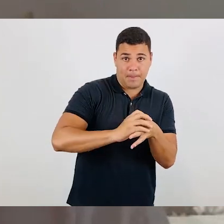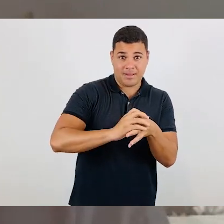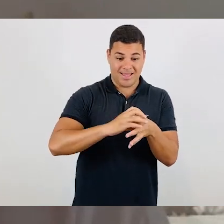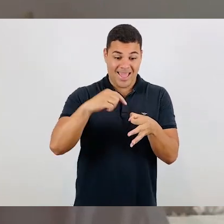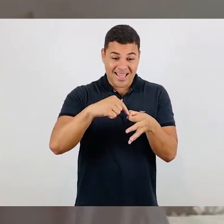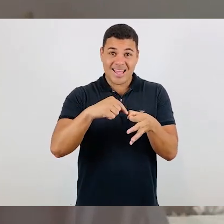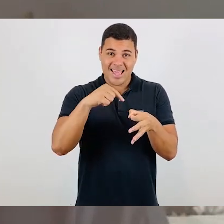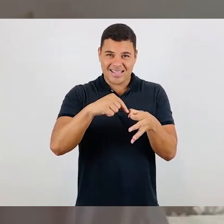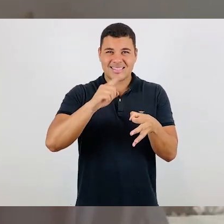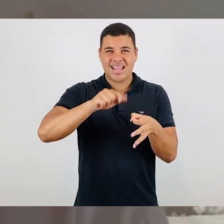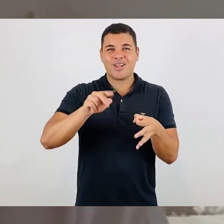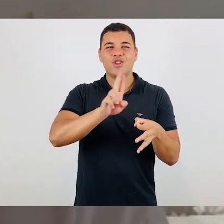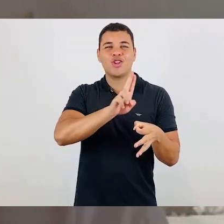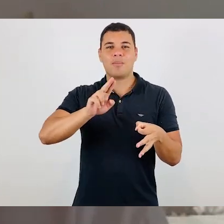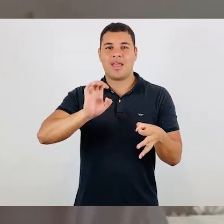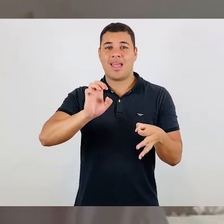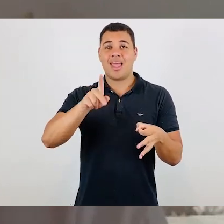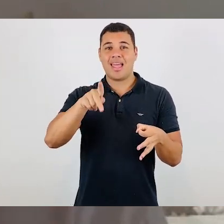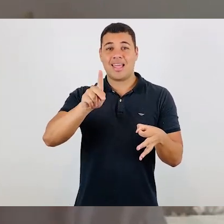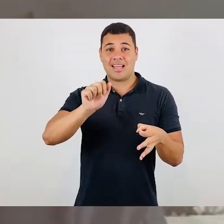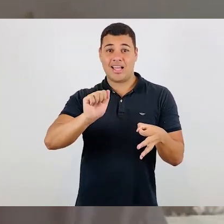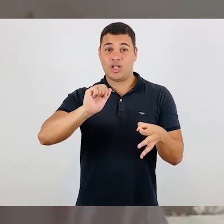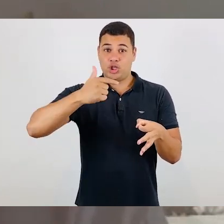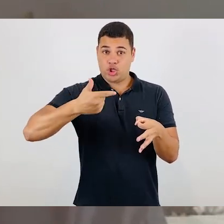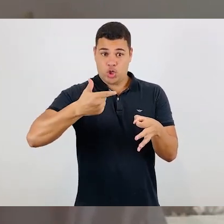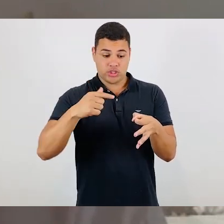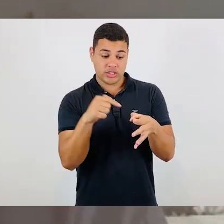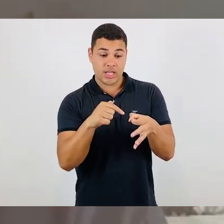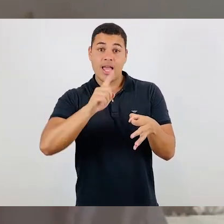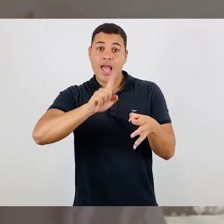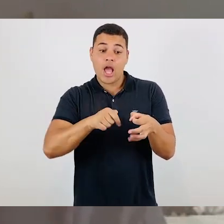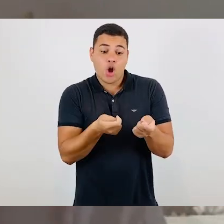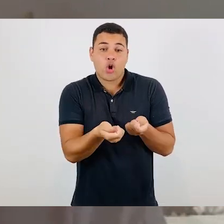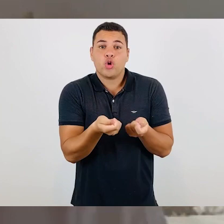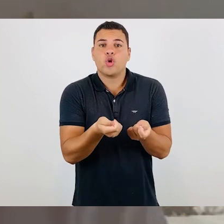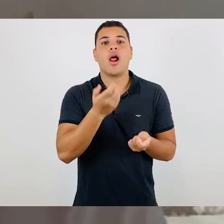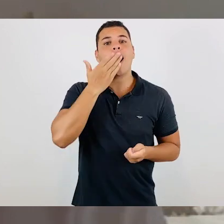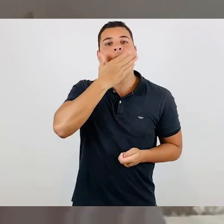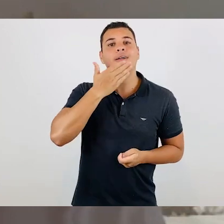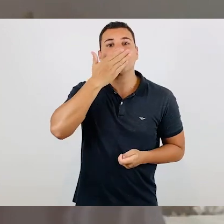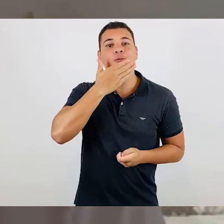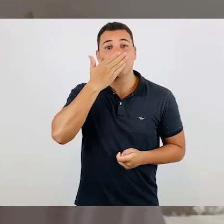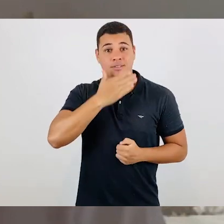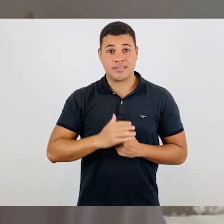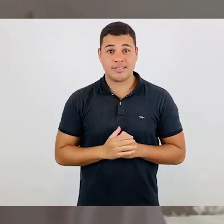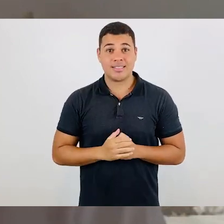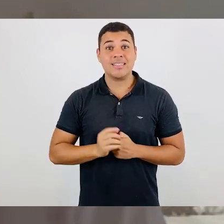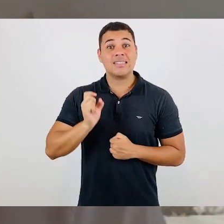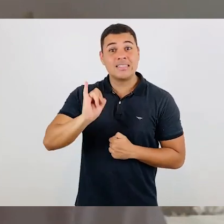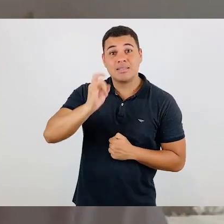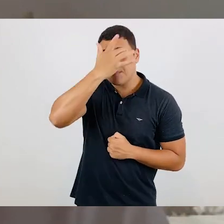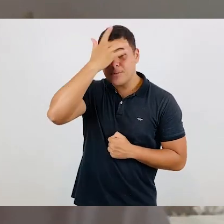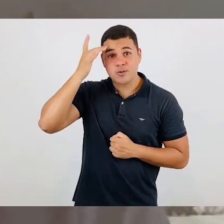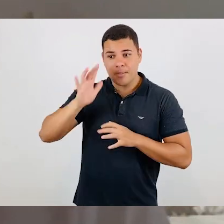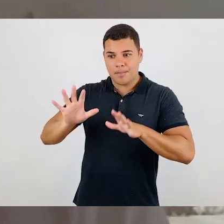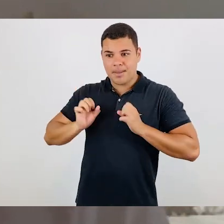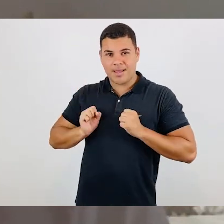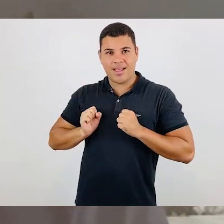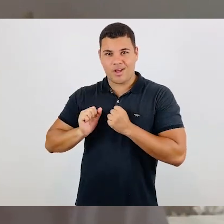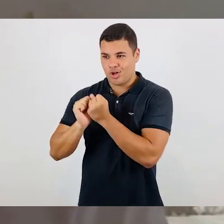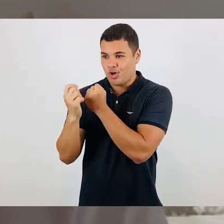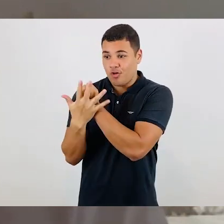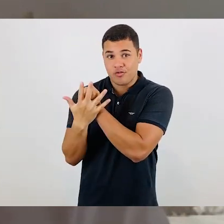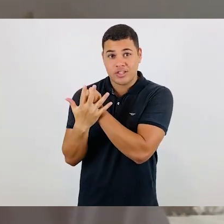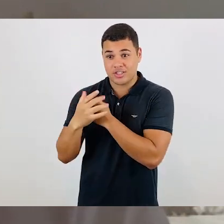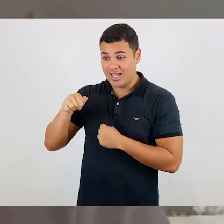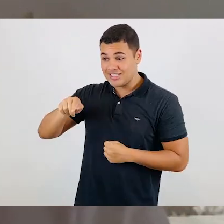E as células que produzem insulina, que é o hormônio responsável por abaixar a glicemia do nosso corpo, tem esse